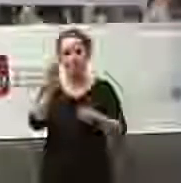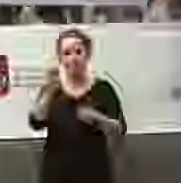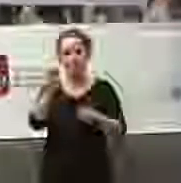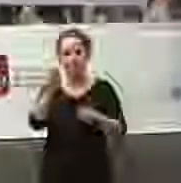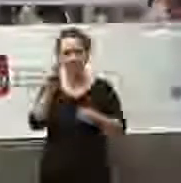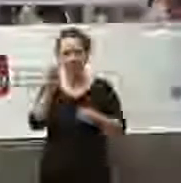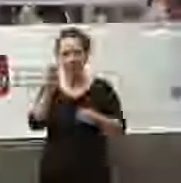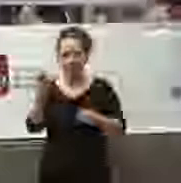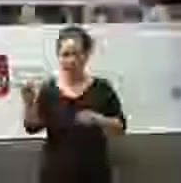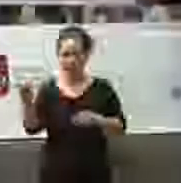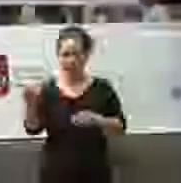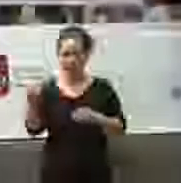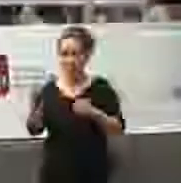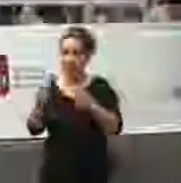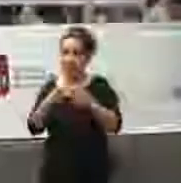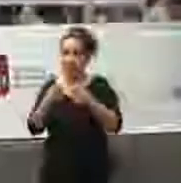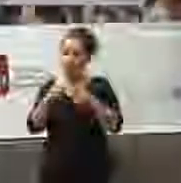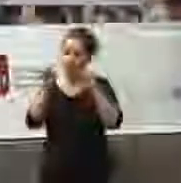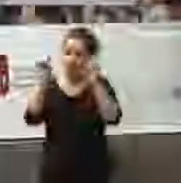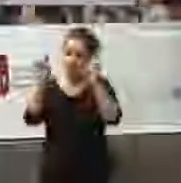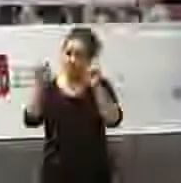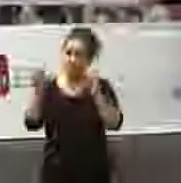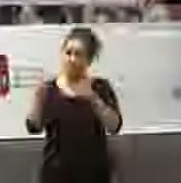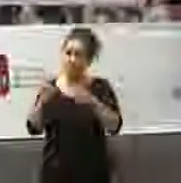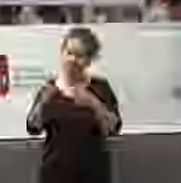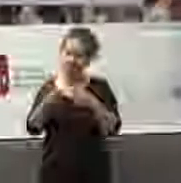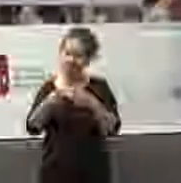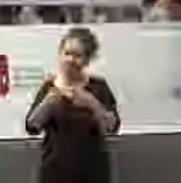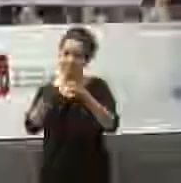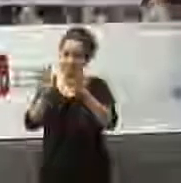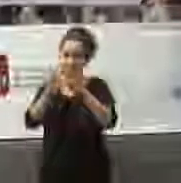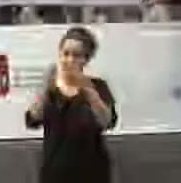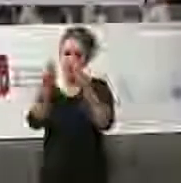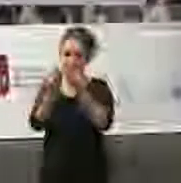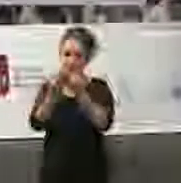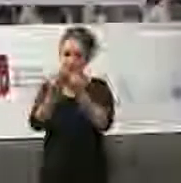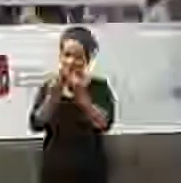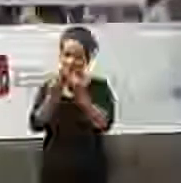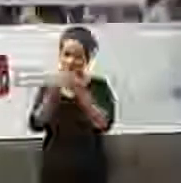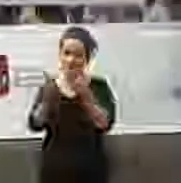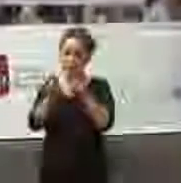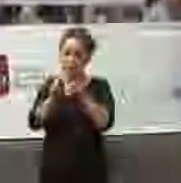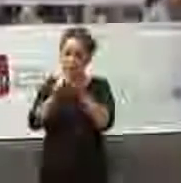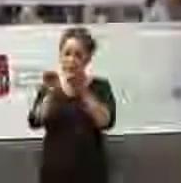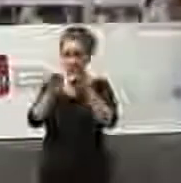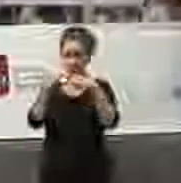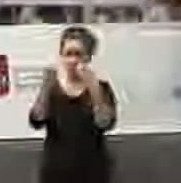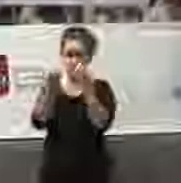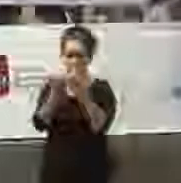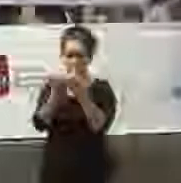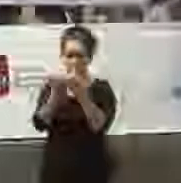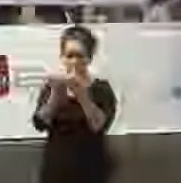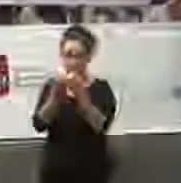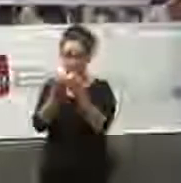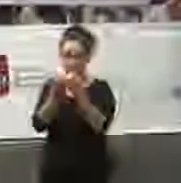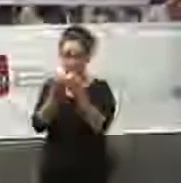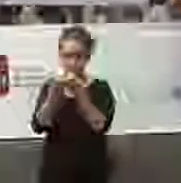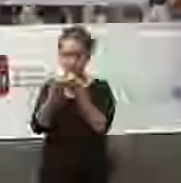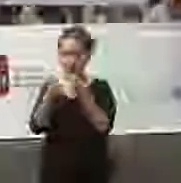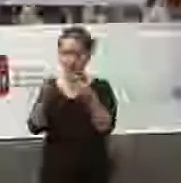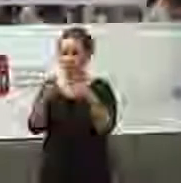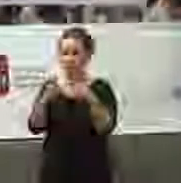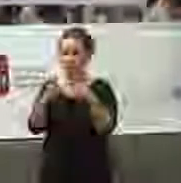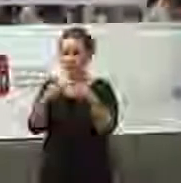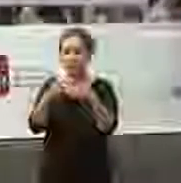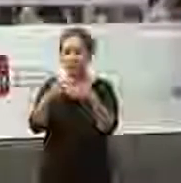especialista em medicina de família e comunidade medicina paliativa e clínica média